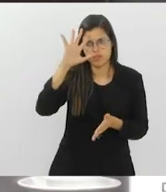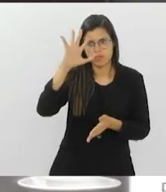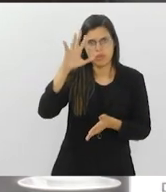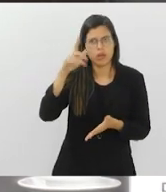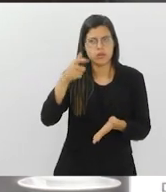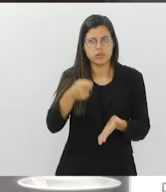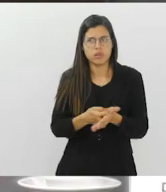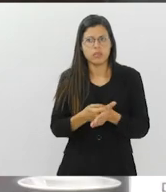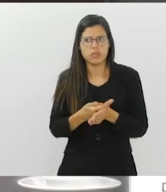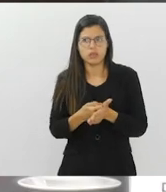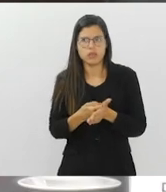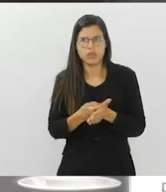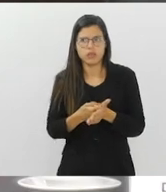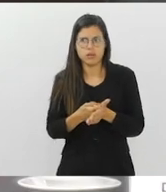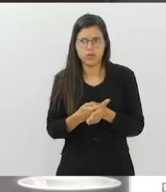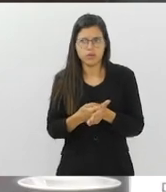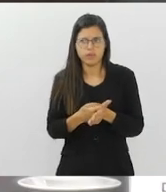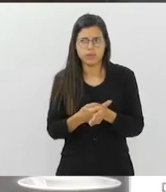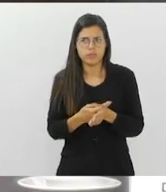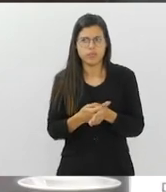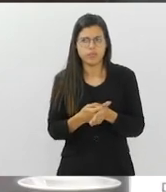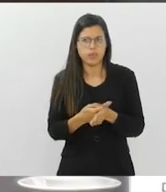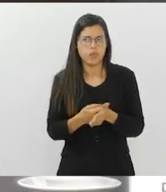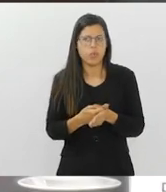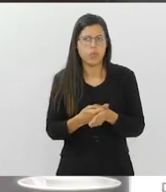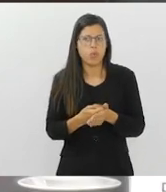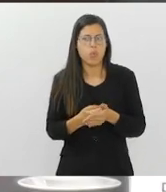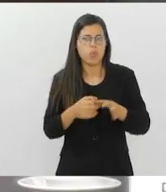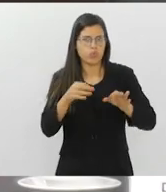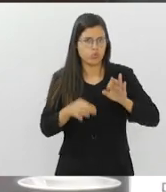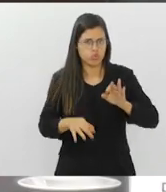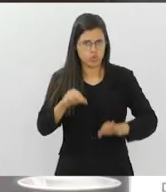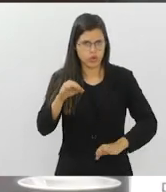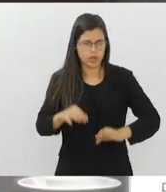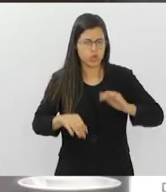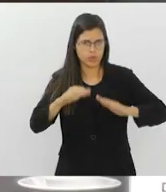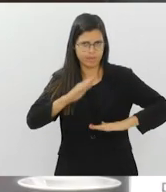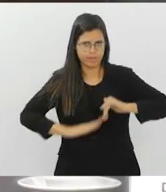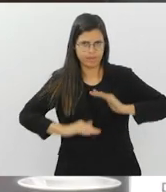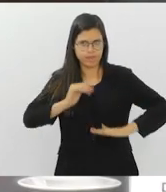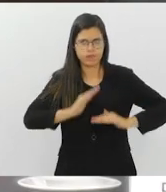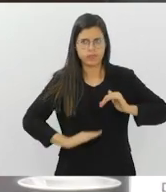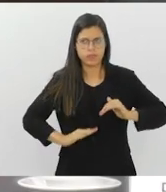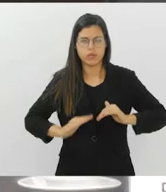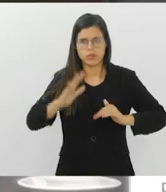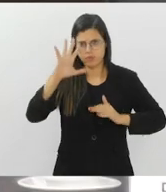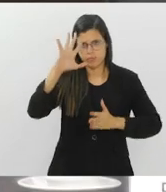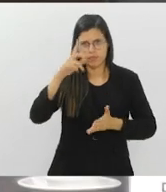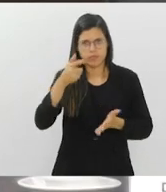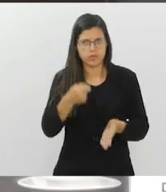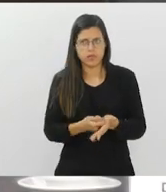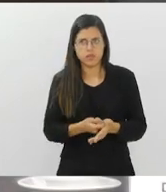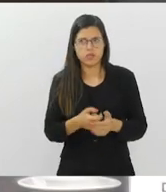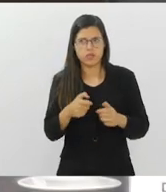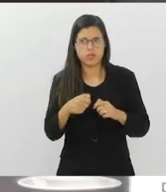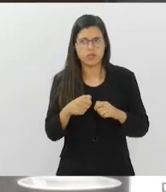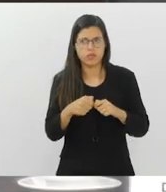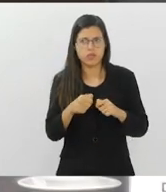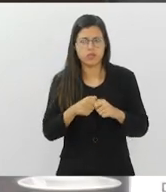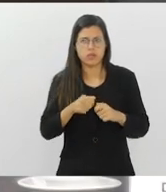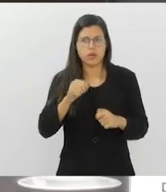liminar, inclusive, que o juiz concedeu a decisão de fazer com que a Bradesco